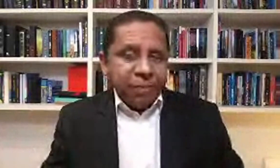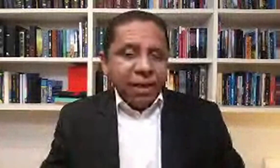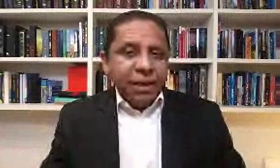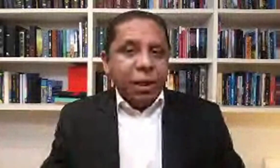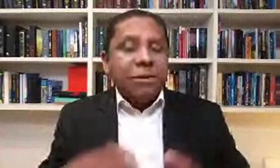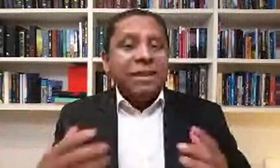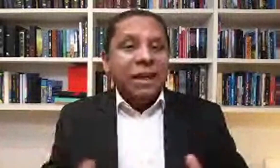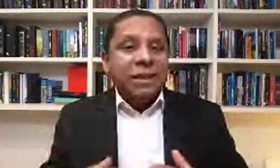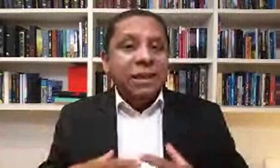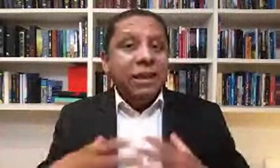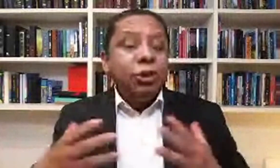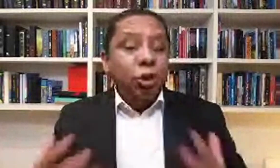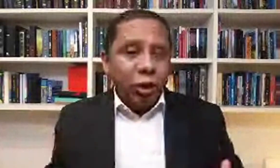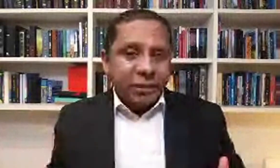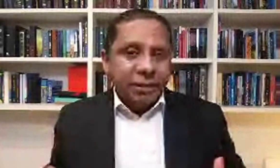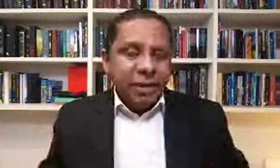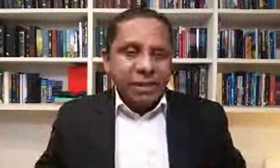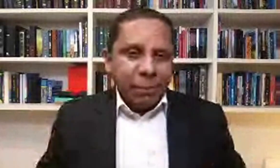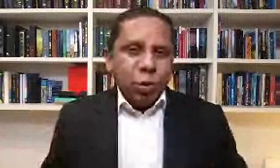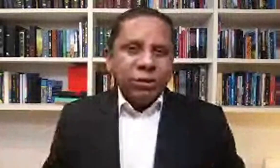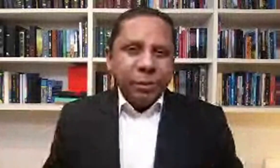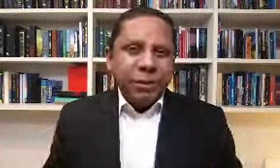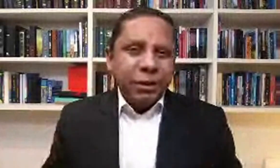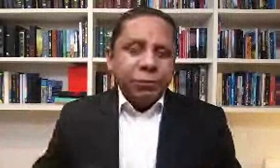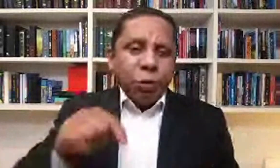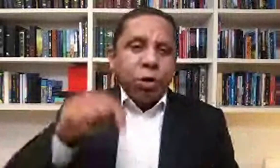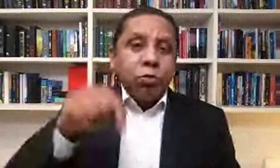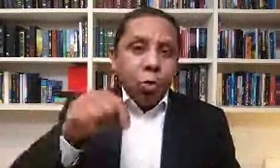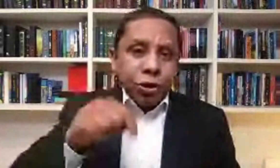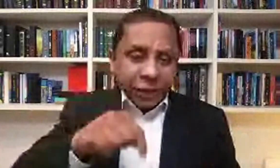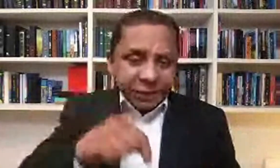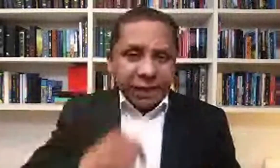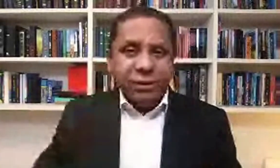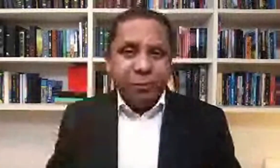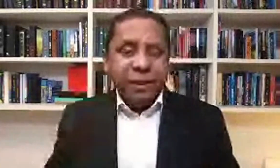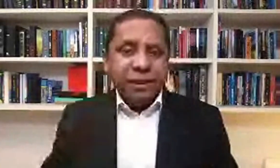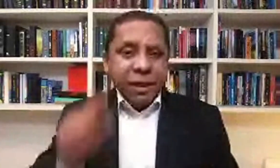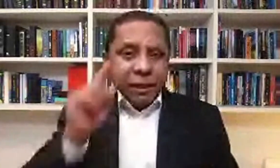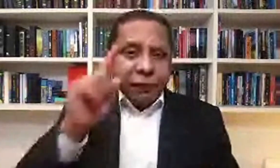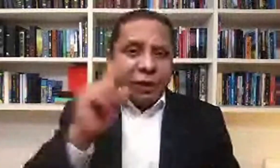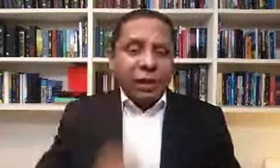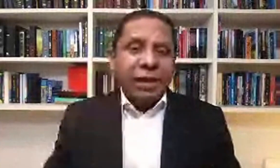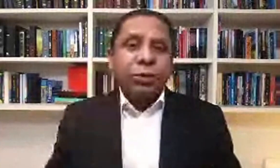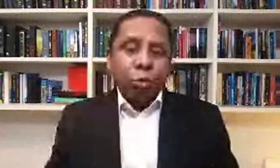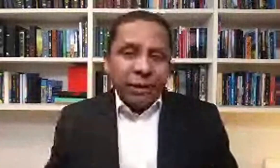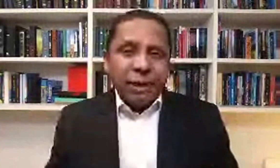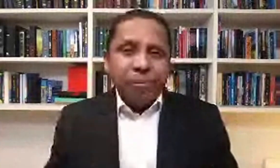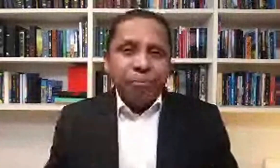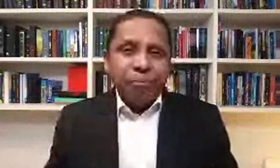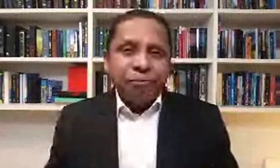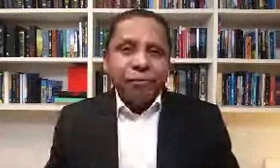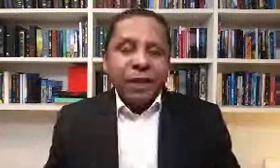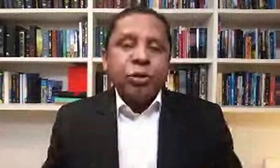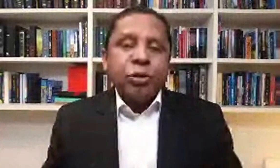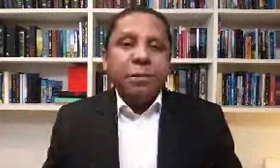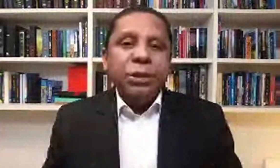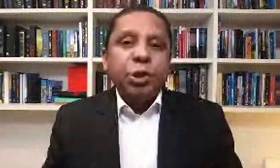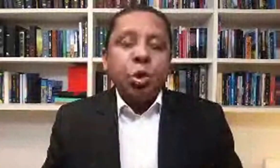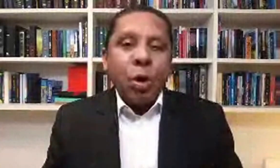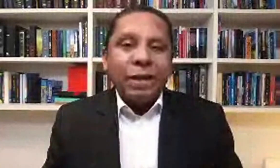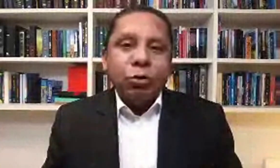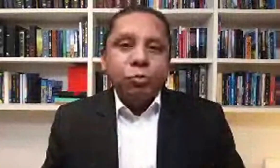Esmirna, e é uma cidade grandiosa. Sabe quantos habitantes moram hoje na cidade de Esmirna, que fica lá na Turquia?